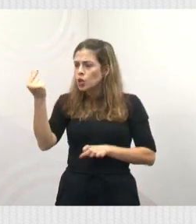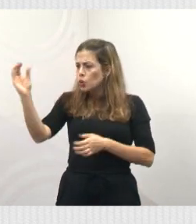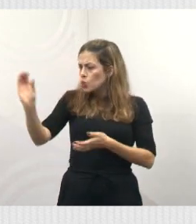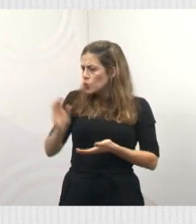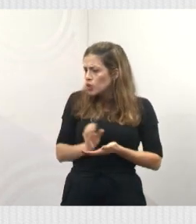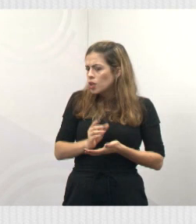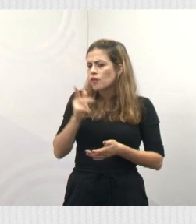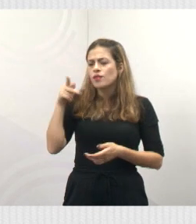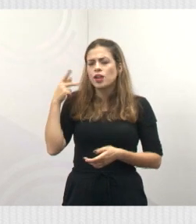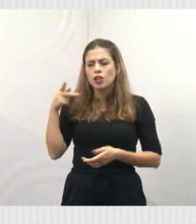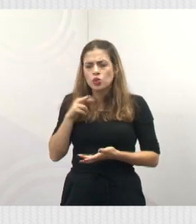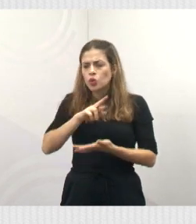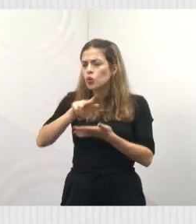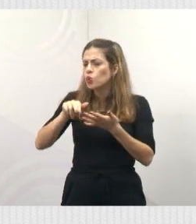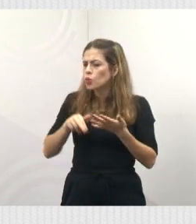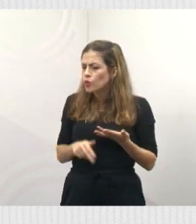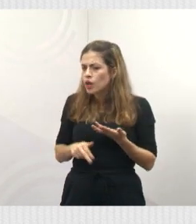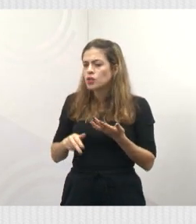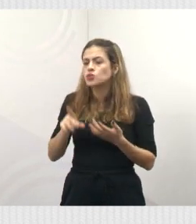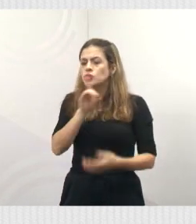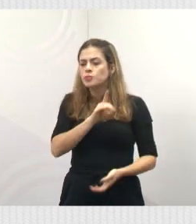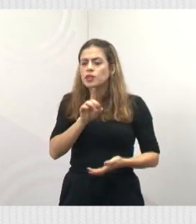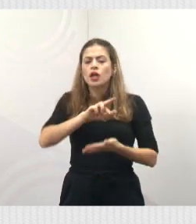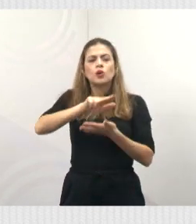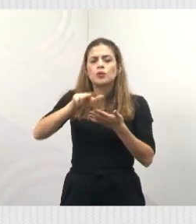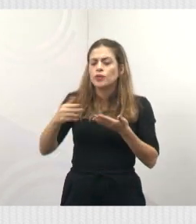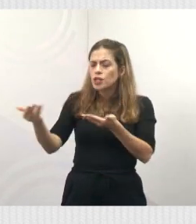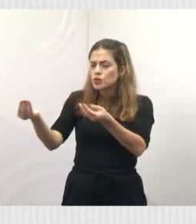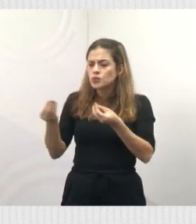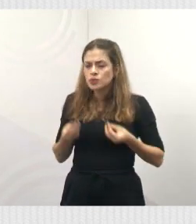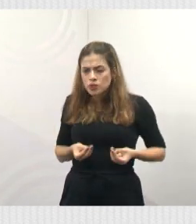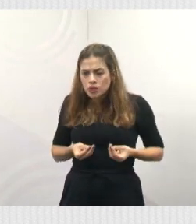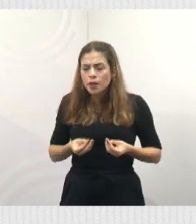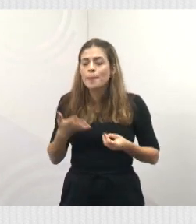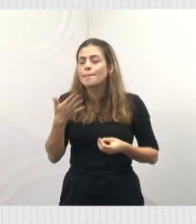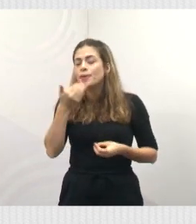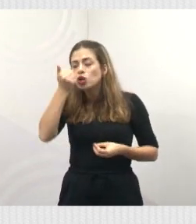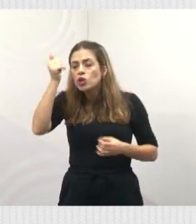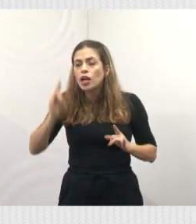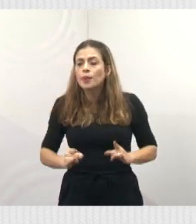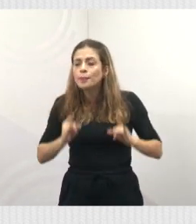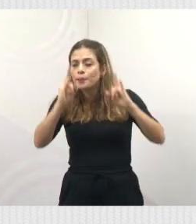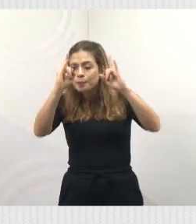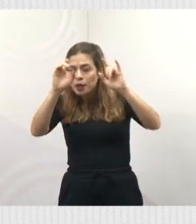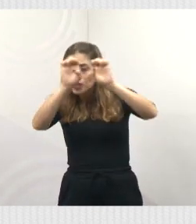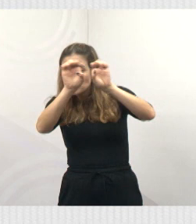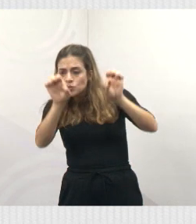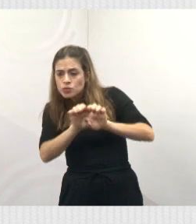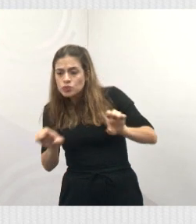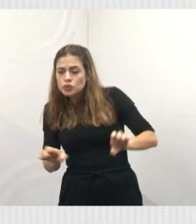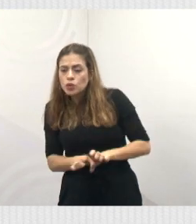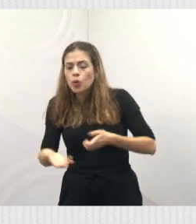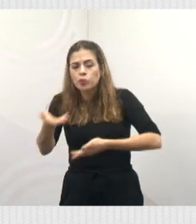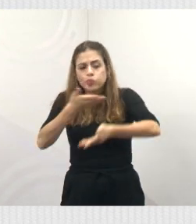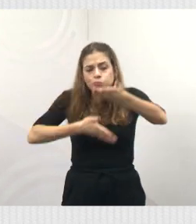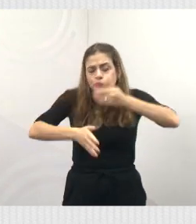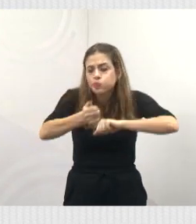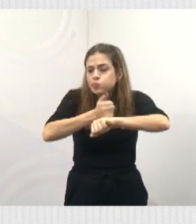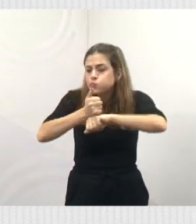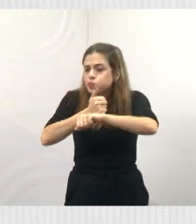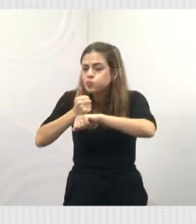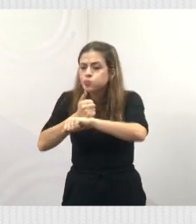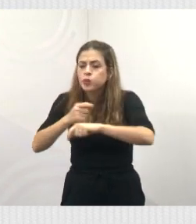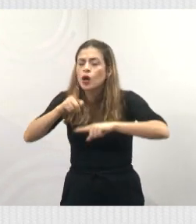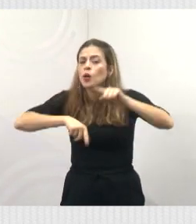deputados, foram encaminhados para a Santa Casa para a gente melhorar pelo menos a estrutura física, a relação profissional, os equipamentos. Agora, nós temos